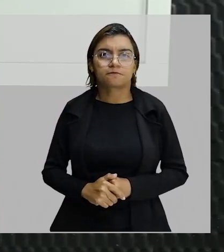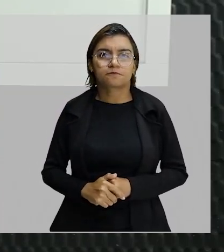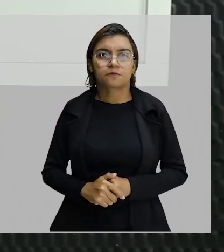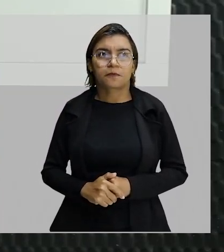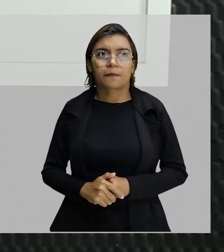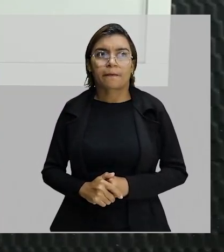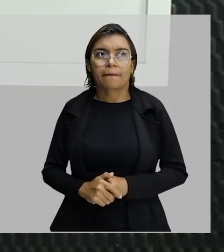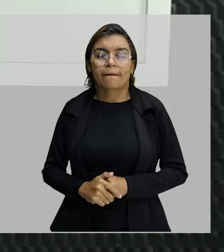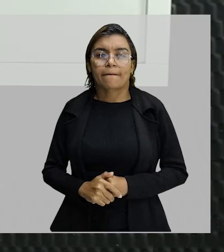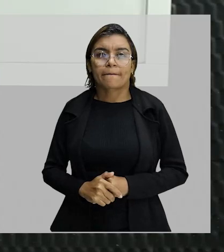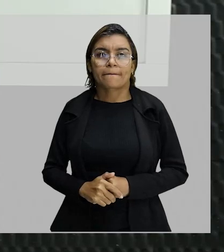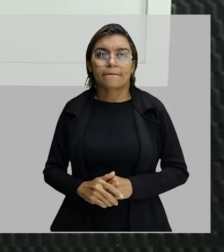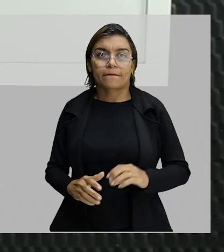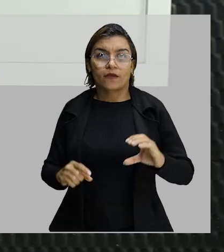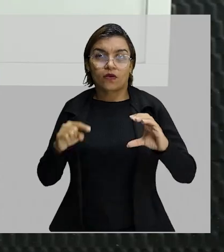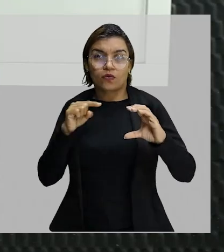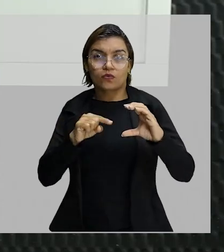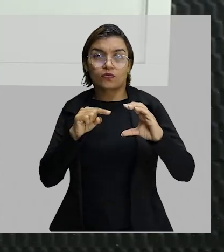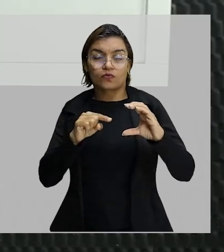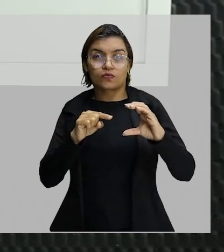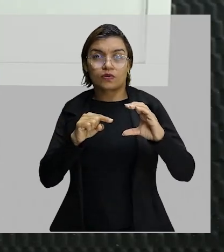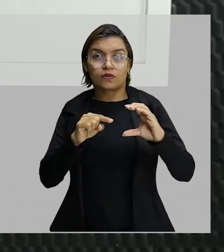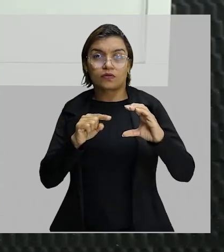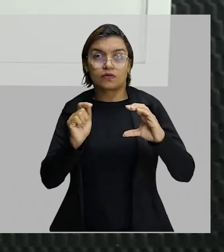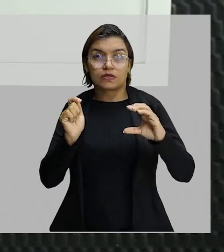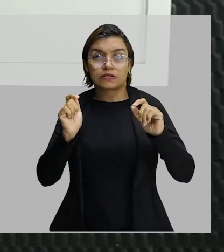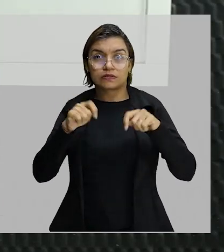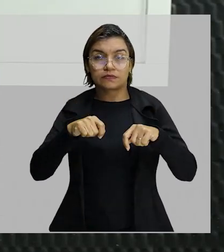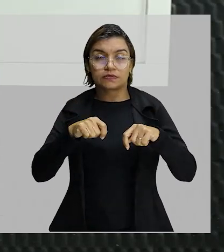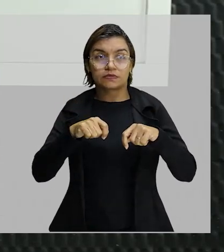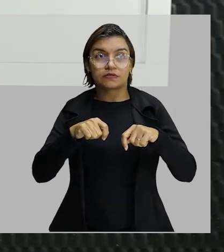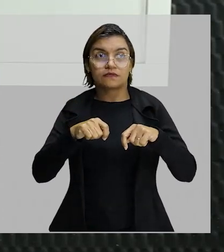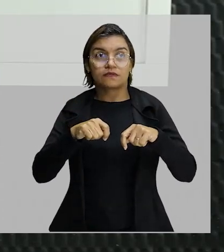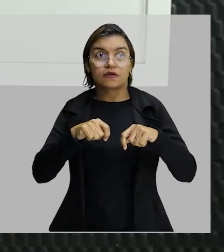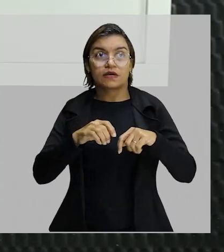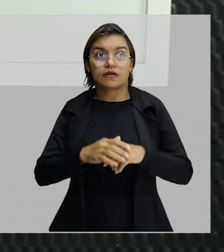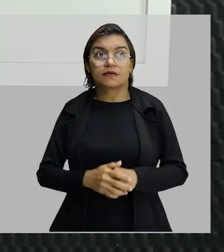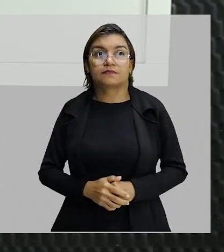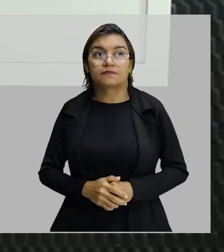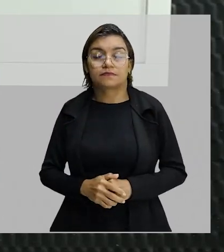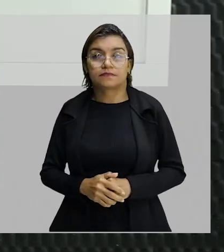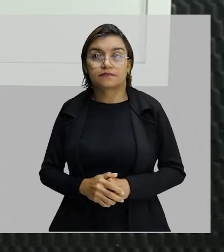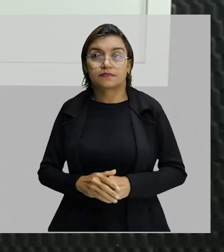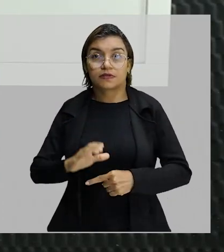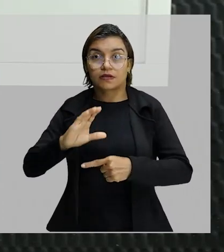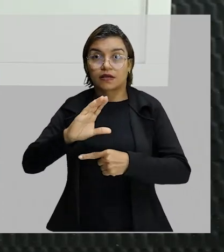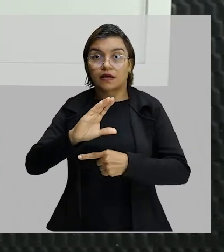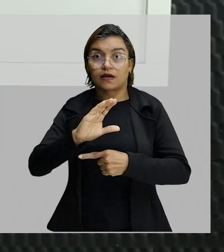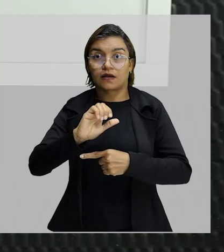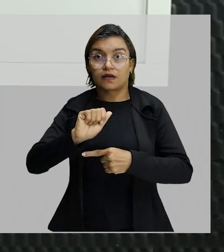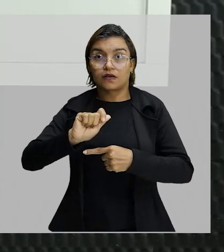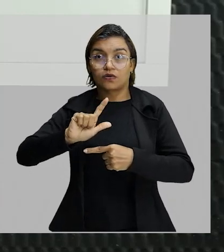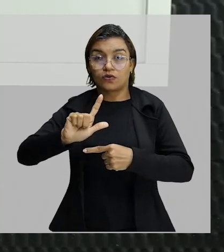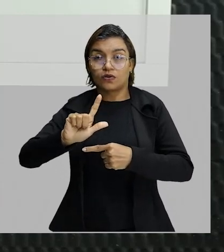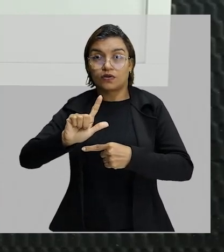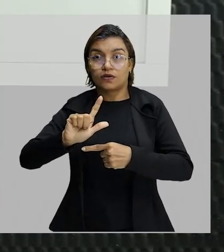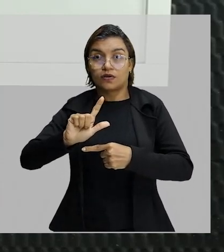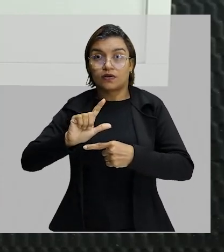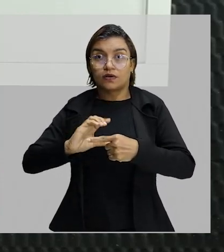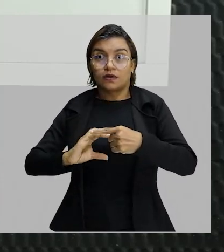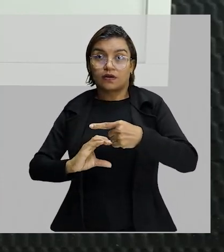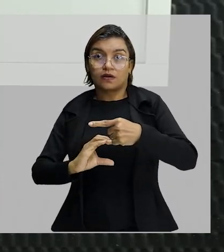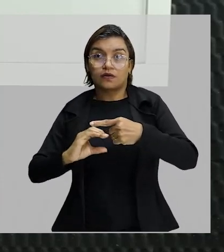específico, ele é capacidade térmica por massa, né? Então, ele vai ser calorias por grau Celsius dividido